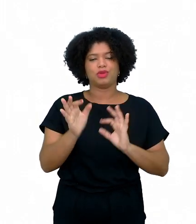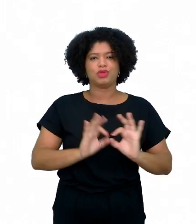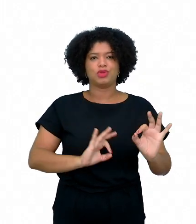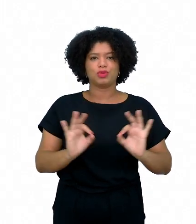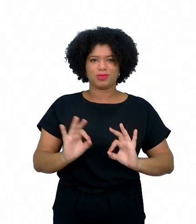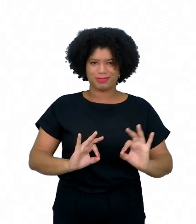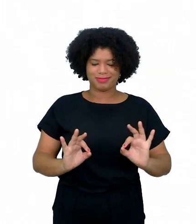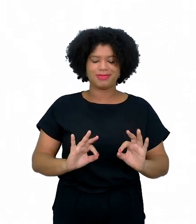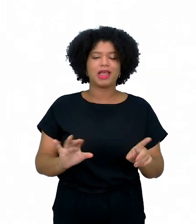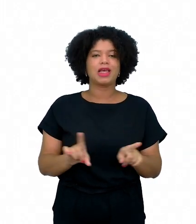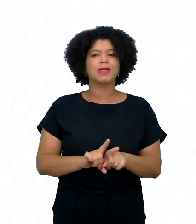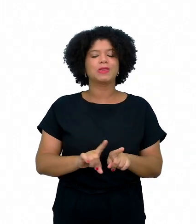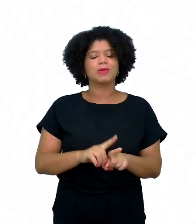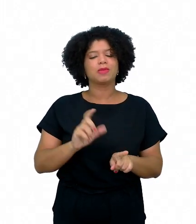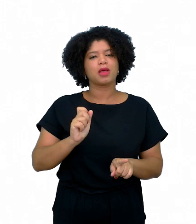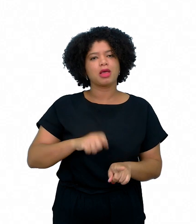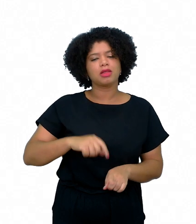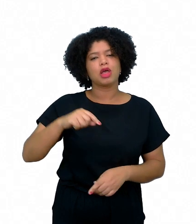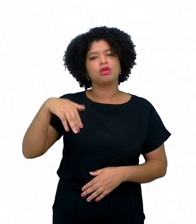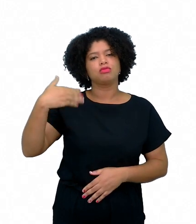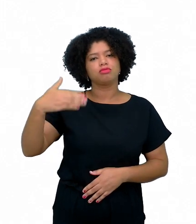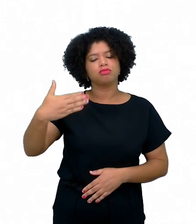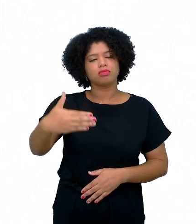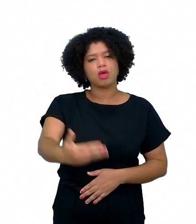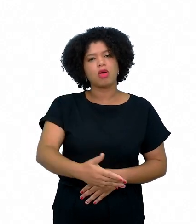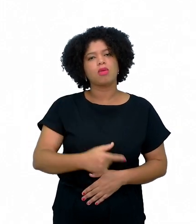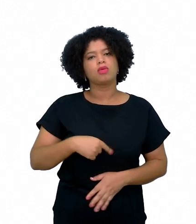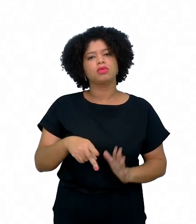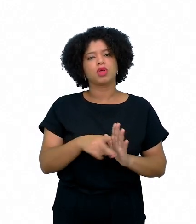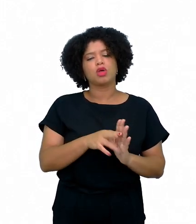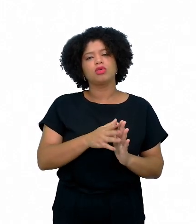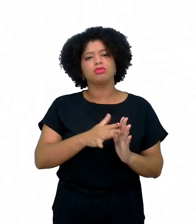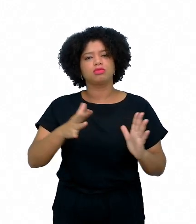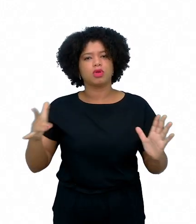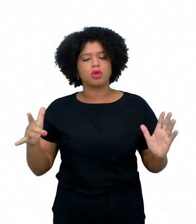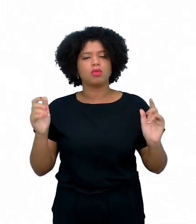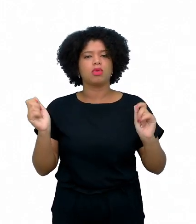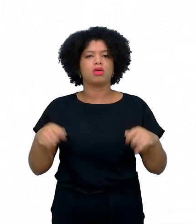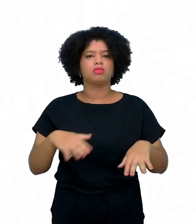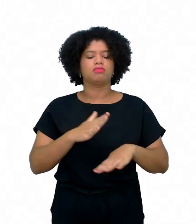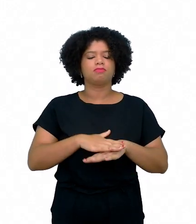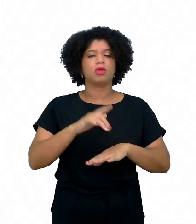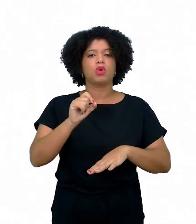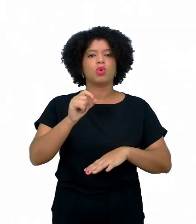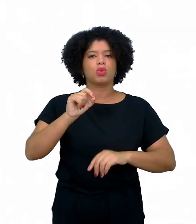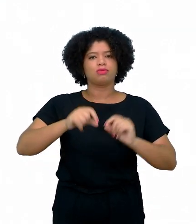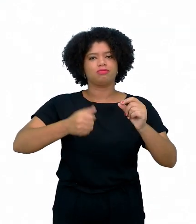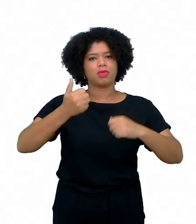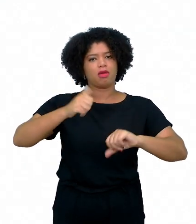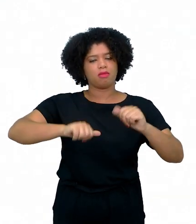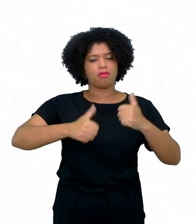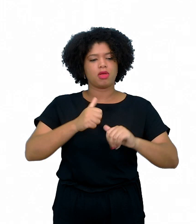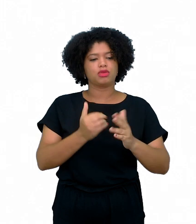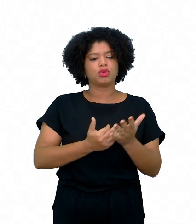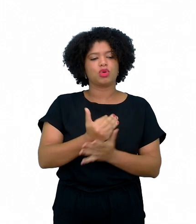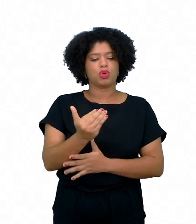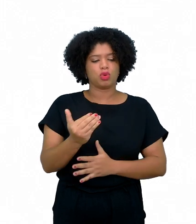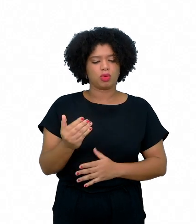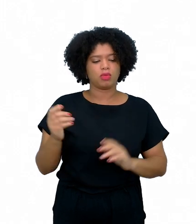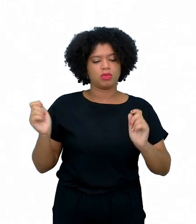vão fazendo, consequentemente, ao longo aí desse período, uma avaliação inicial